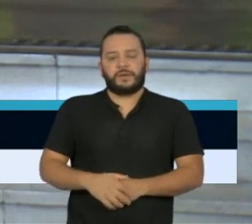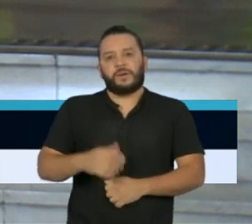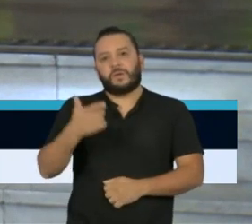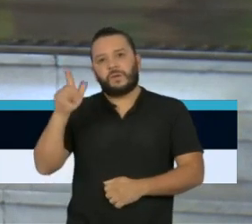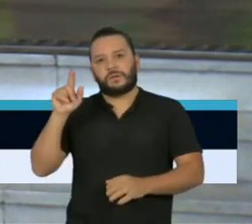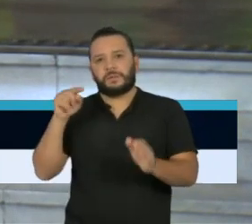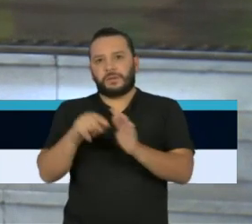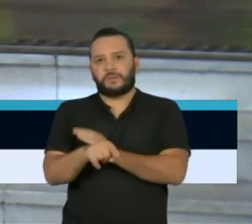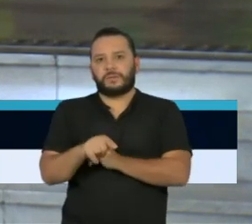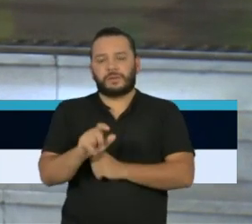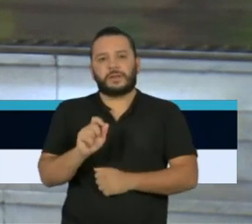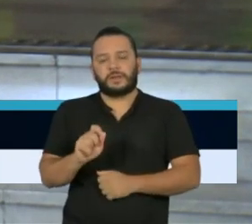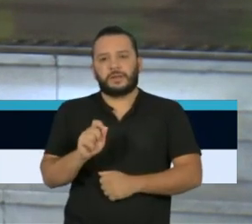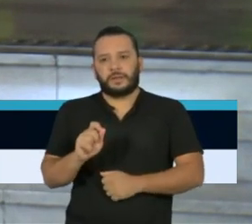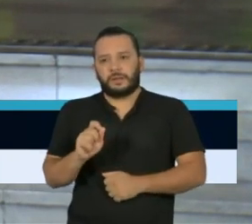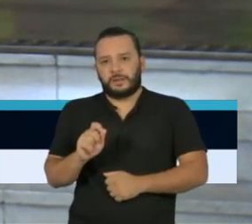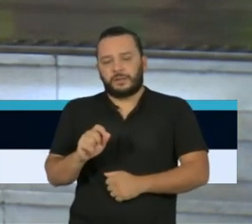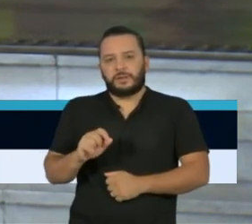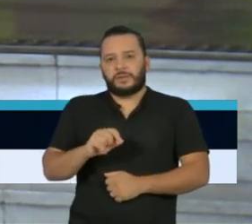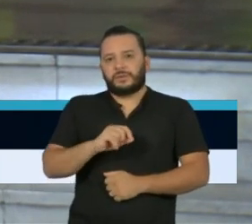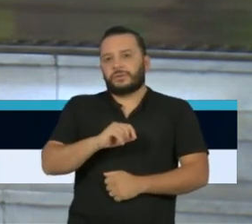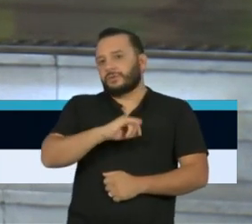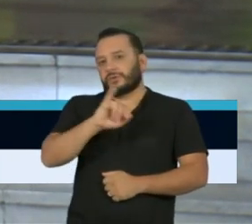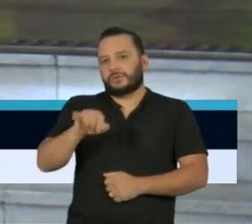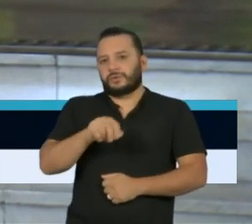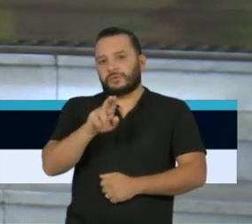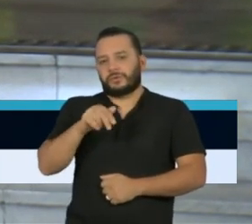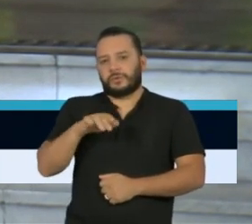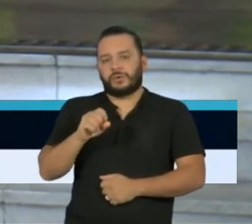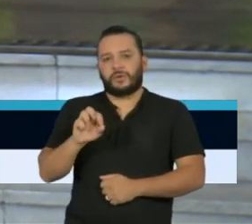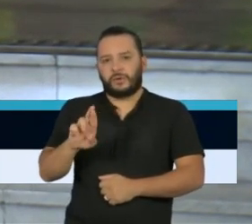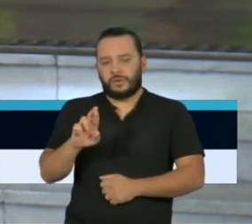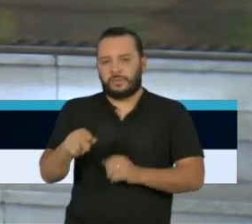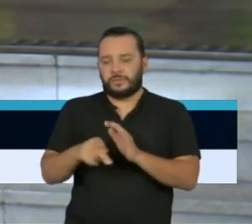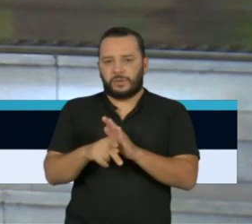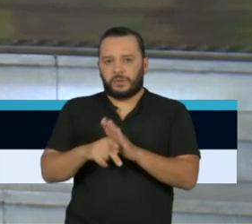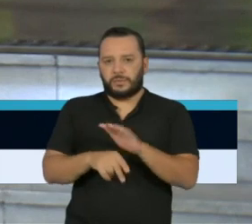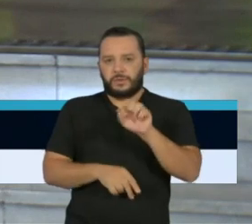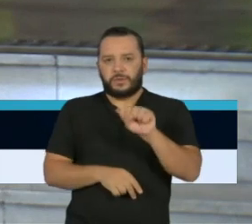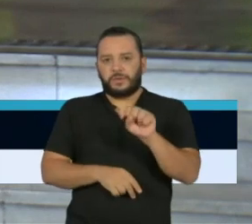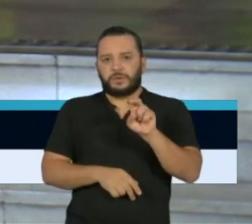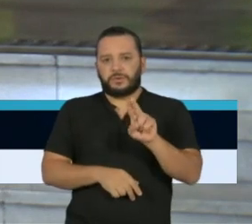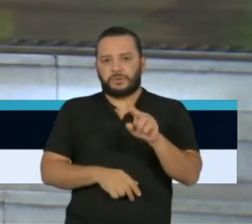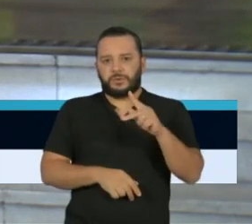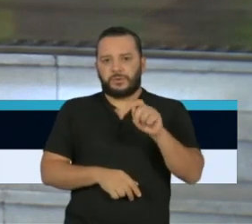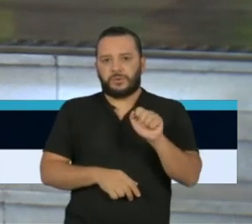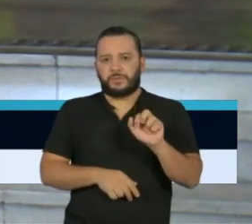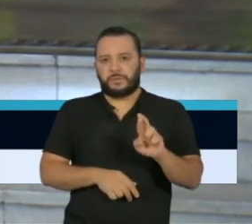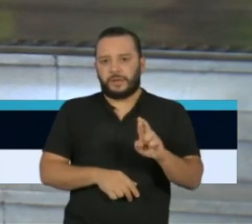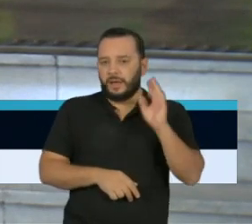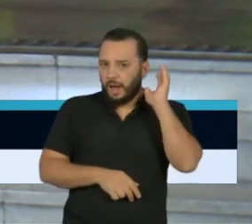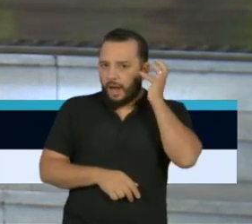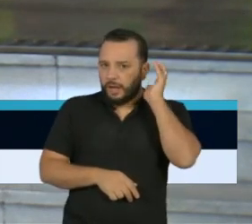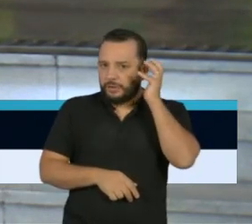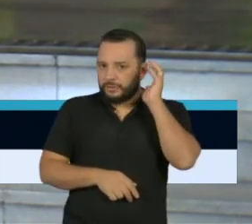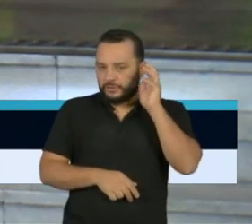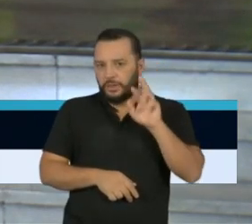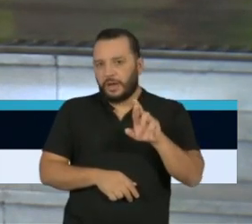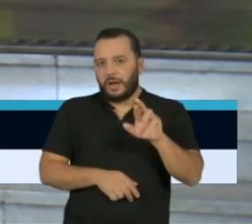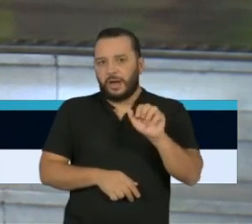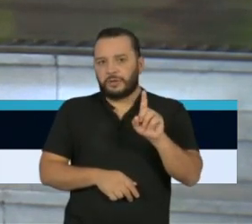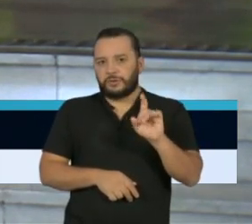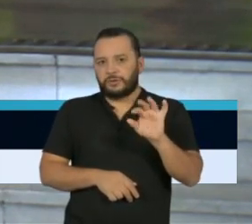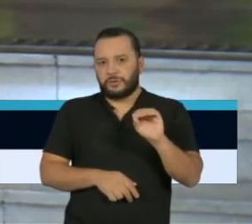pergunta, que é do jornalista Júnior Berilo, da Super Rádio. Júnior, obrigado por estar aqui. E